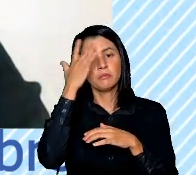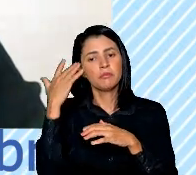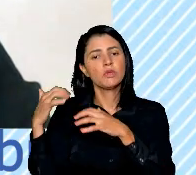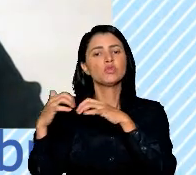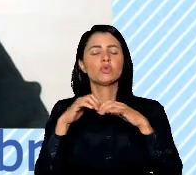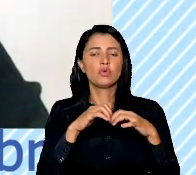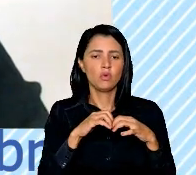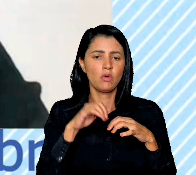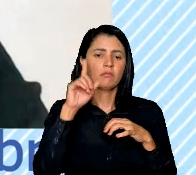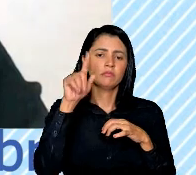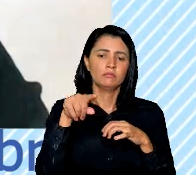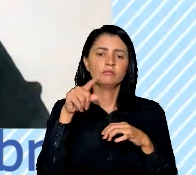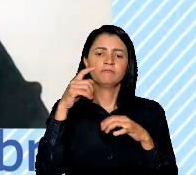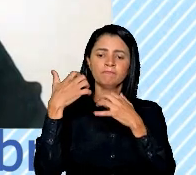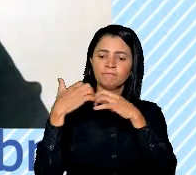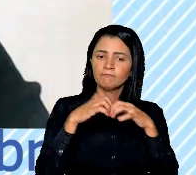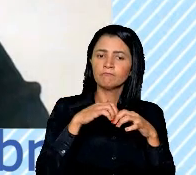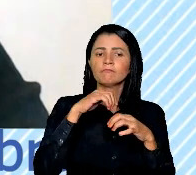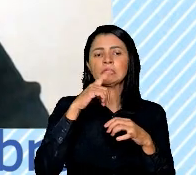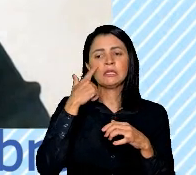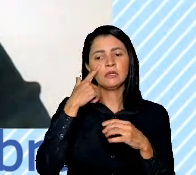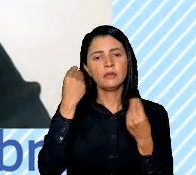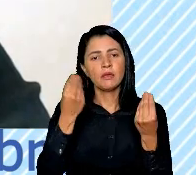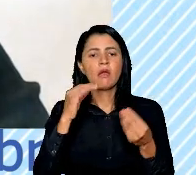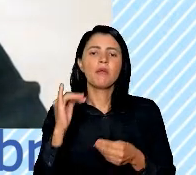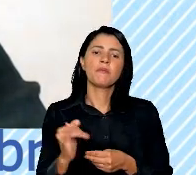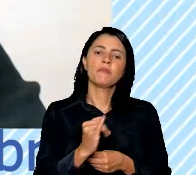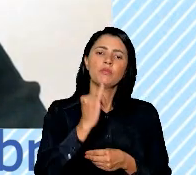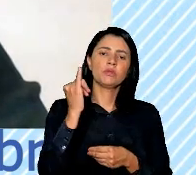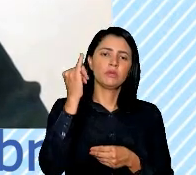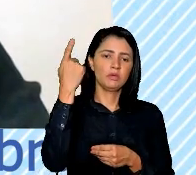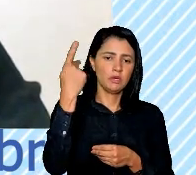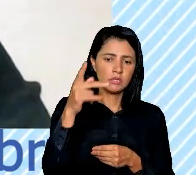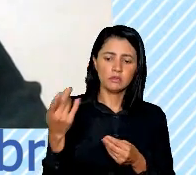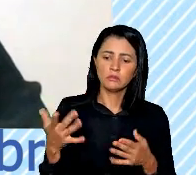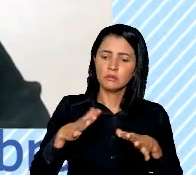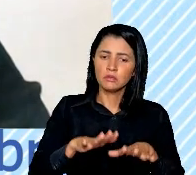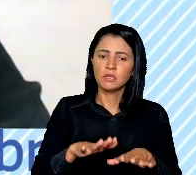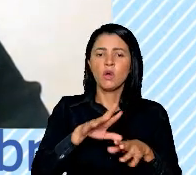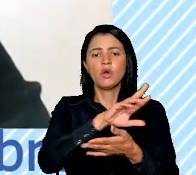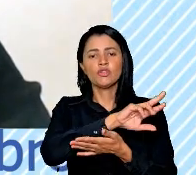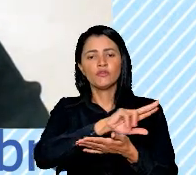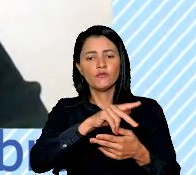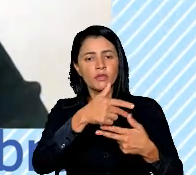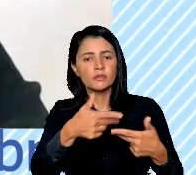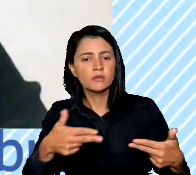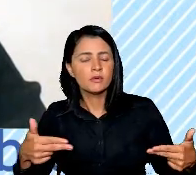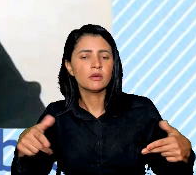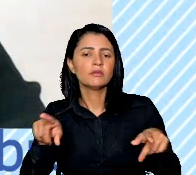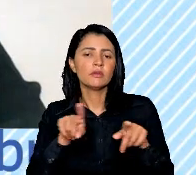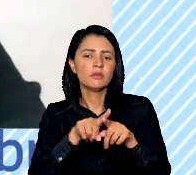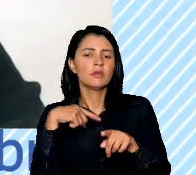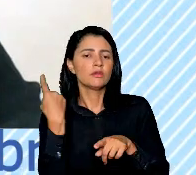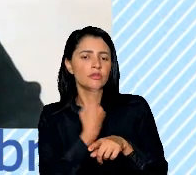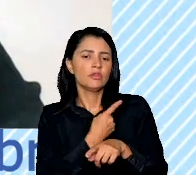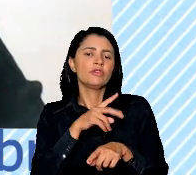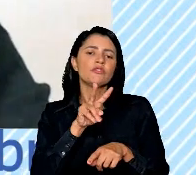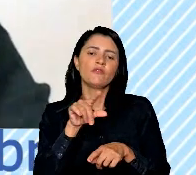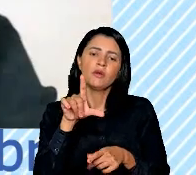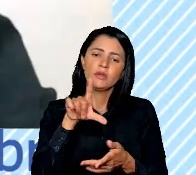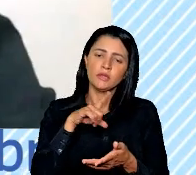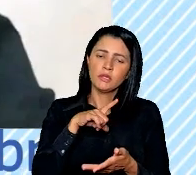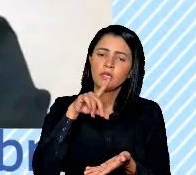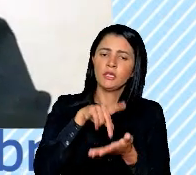que reflitam e se convençam da importância da inclusão, da importância da diversidade, e assim a gente vai ter, de fato, uma sociedade